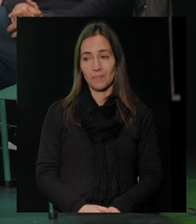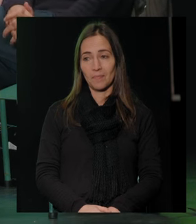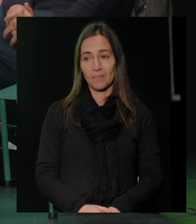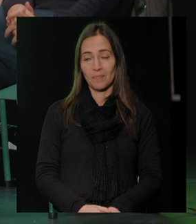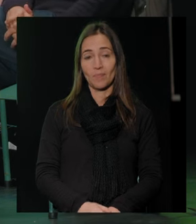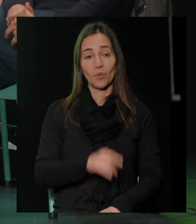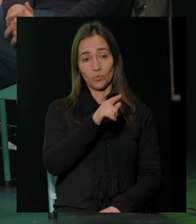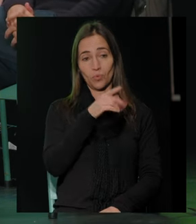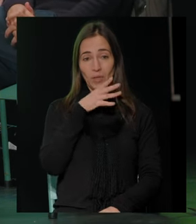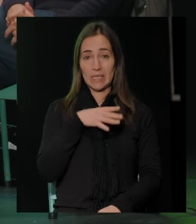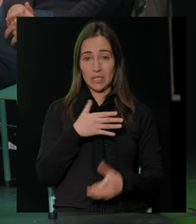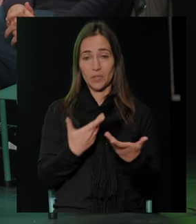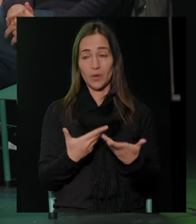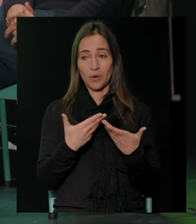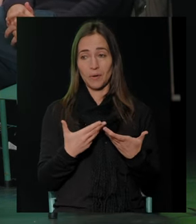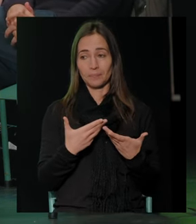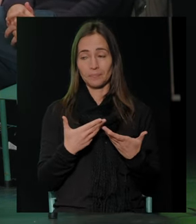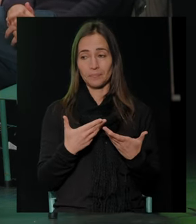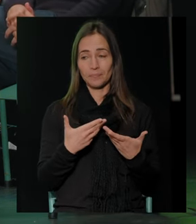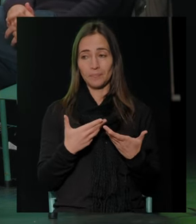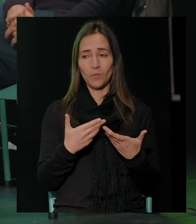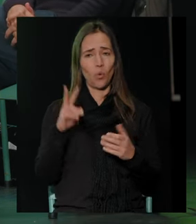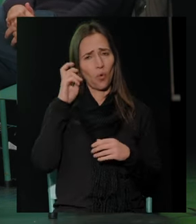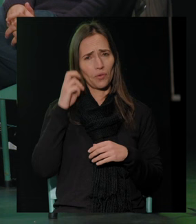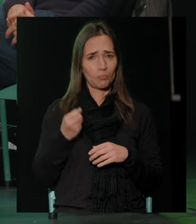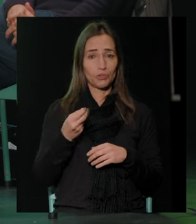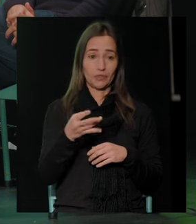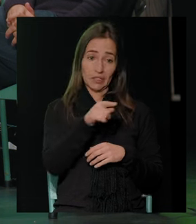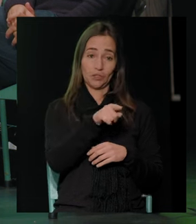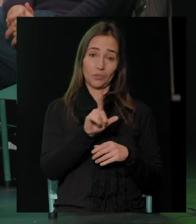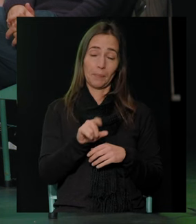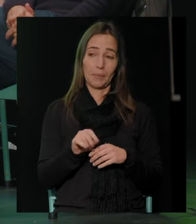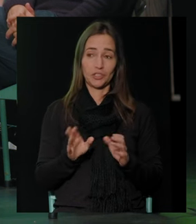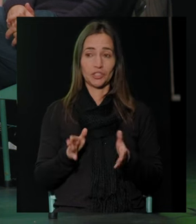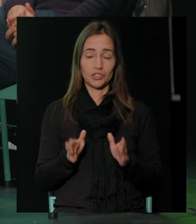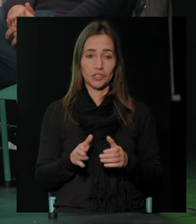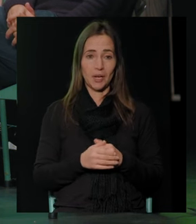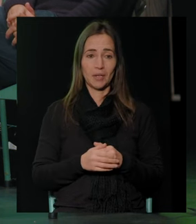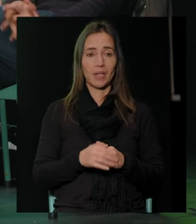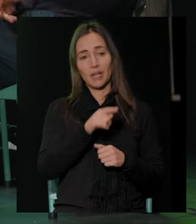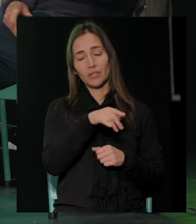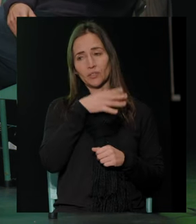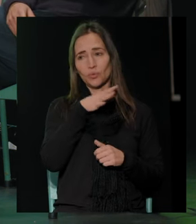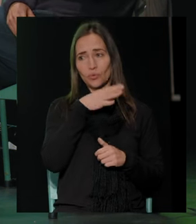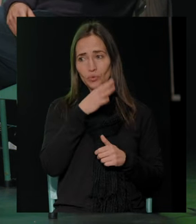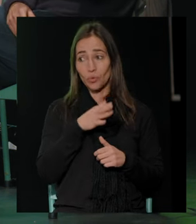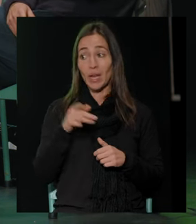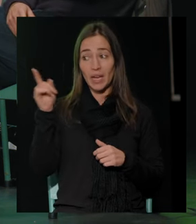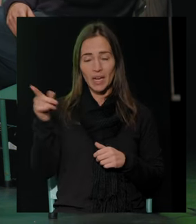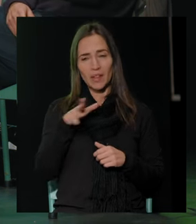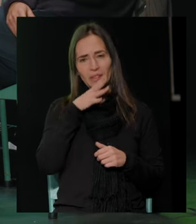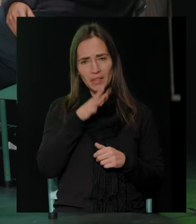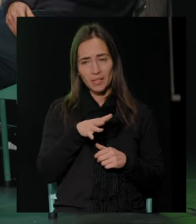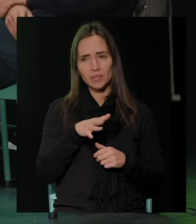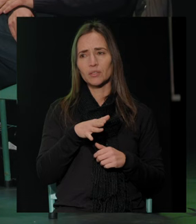Isso que acabou de dizer, eu já ouvi muitas vezes também isso, esse discurso que é, ele diz muitas